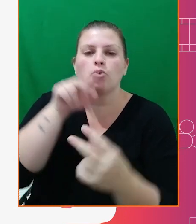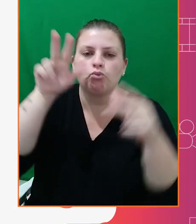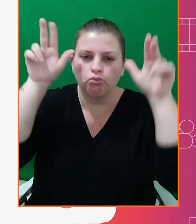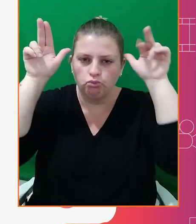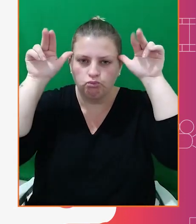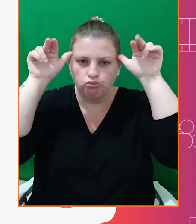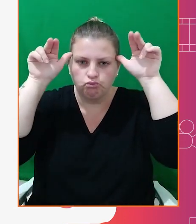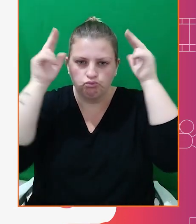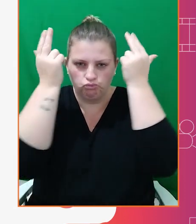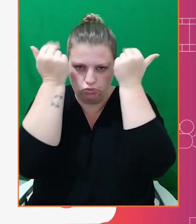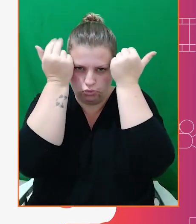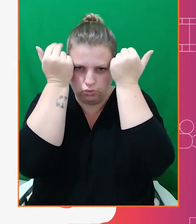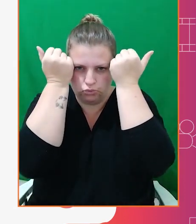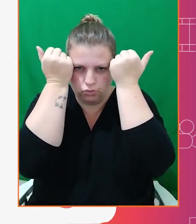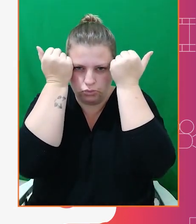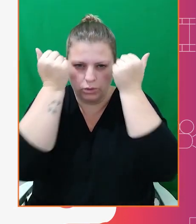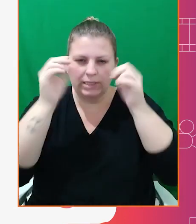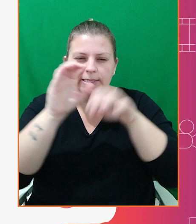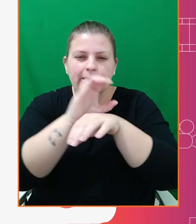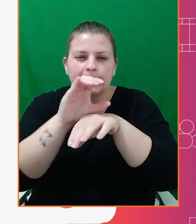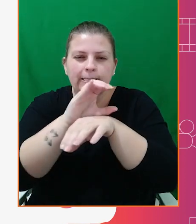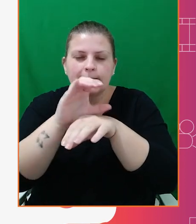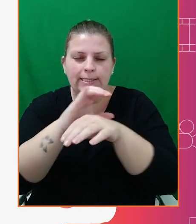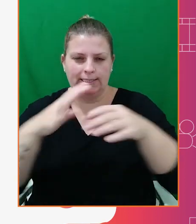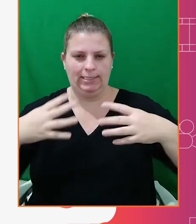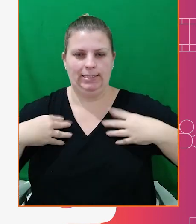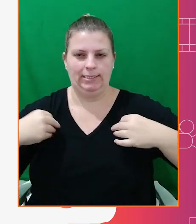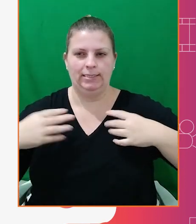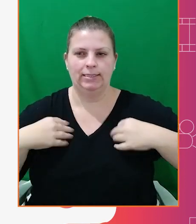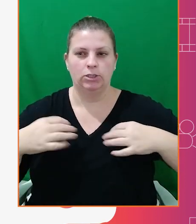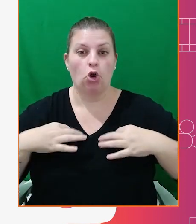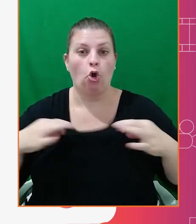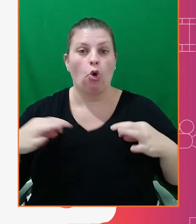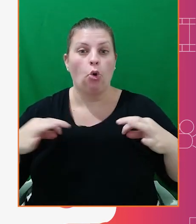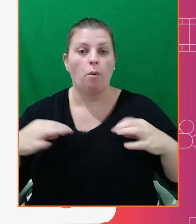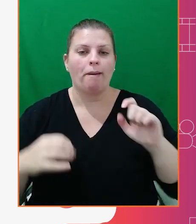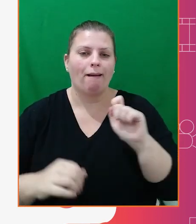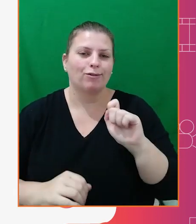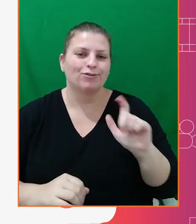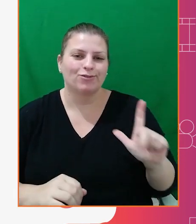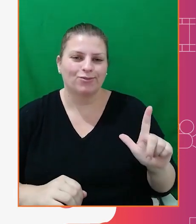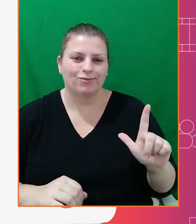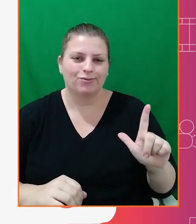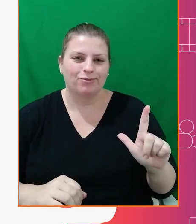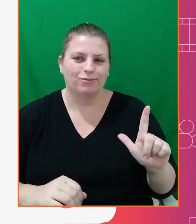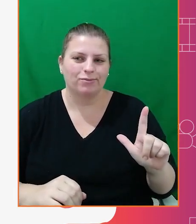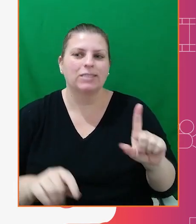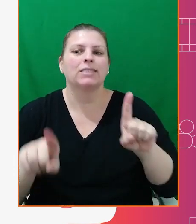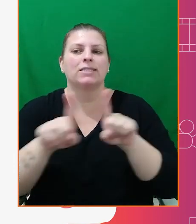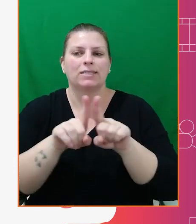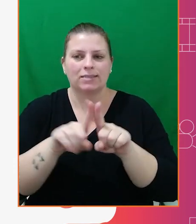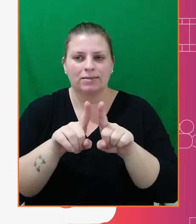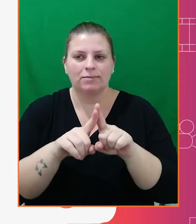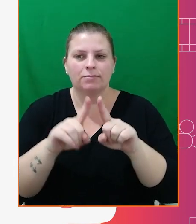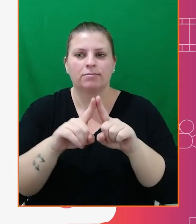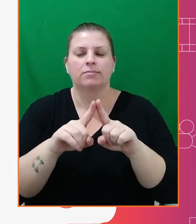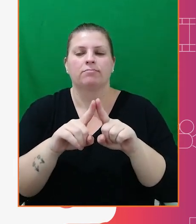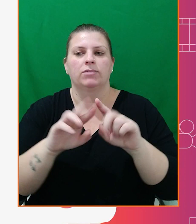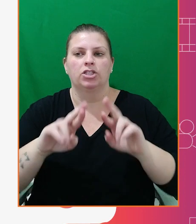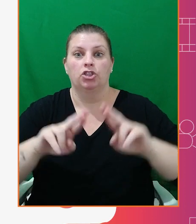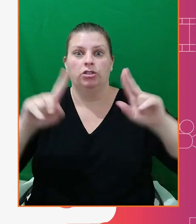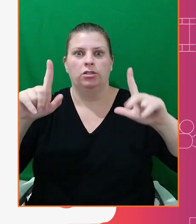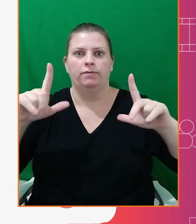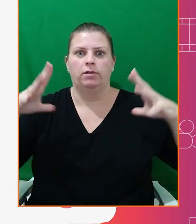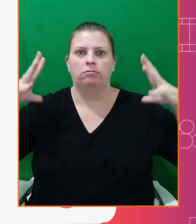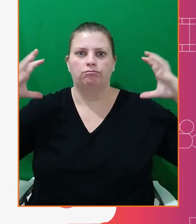tons cinzas em sua pelagem. No entanto, a sua roupa é azul, também contrastando com o cenário